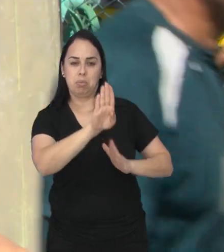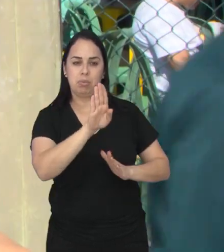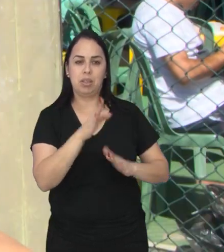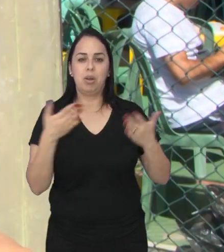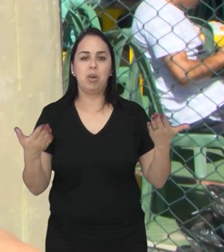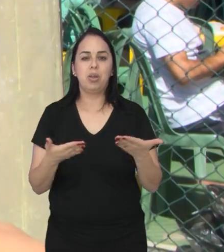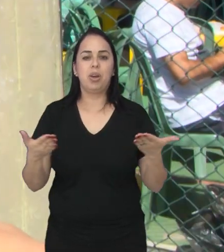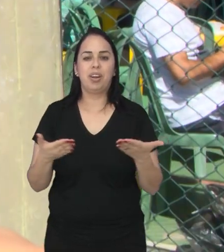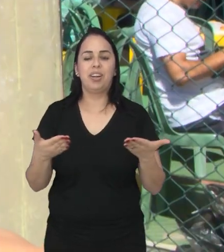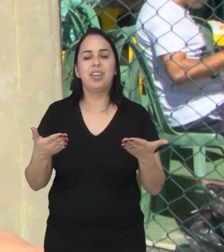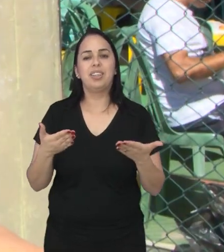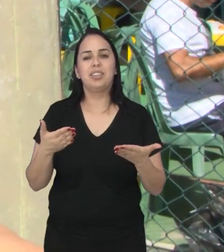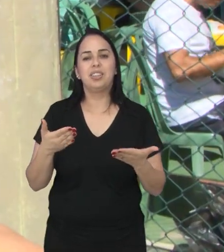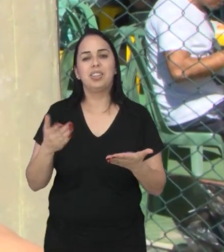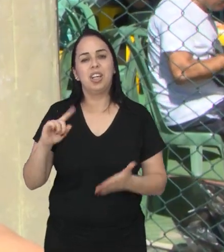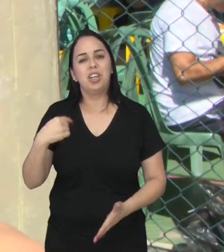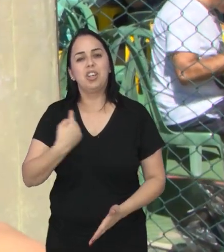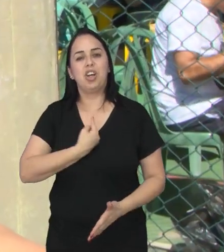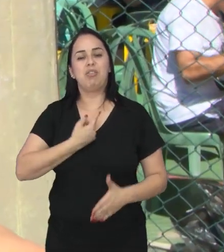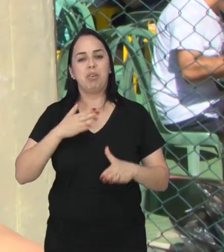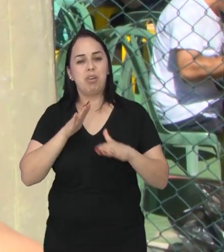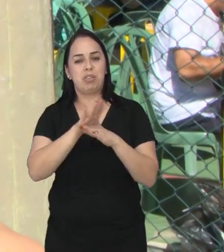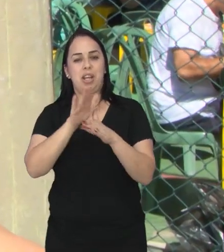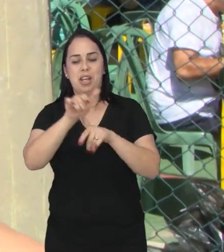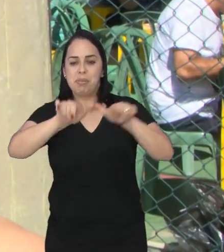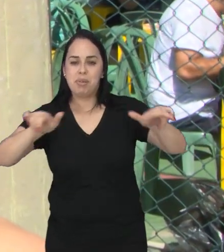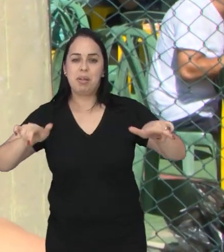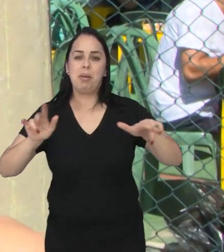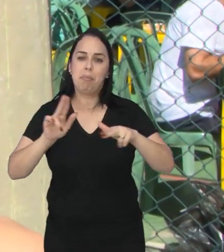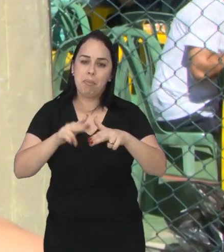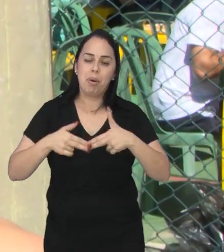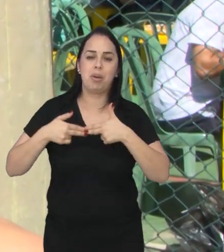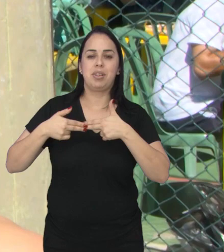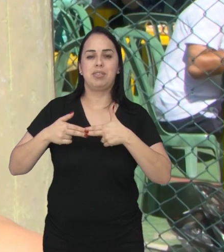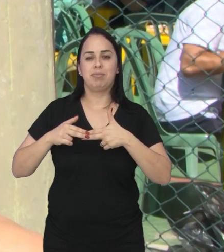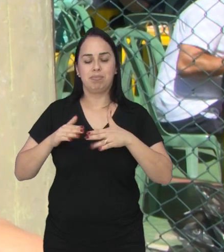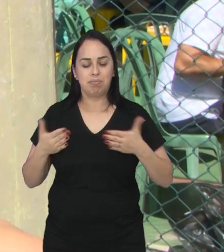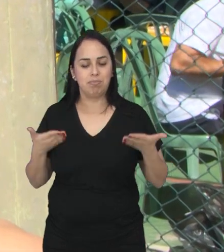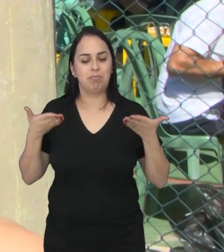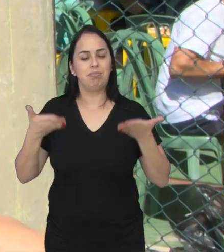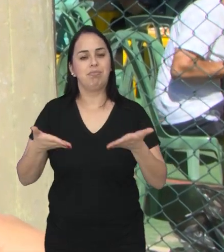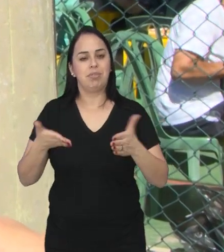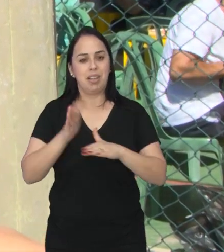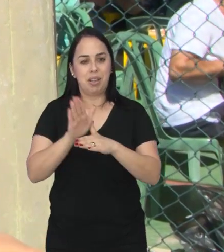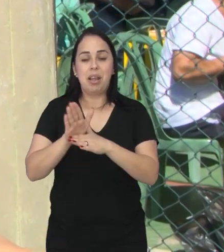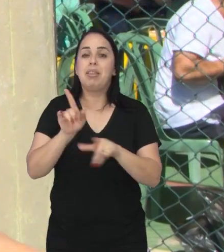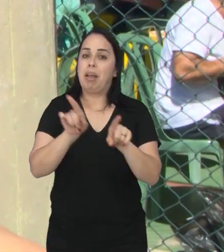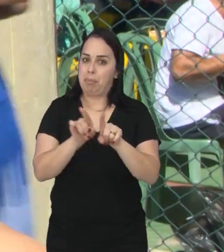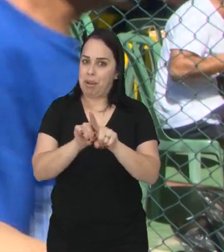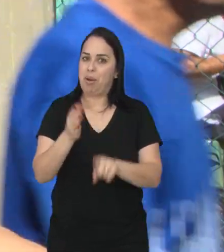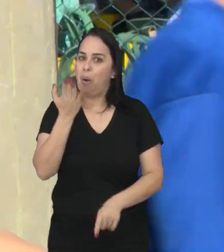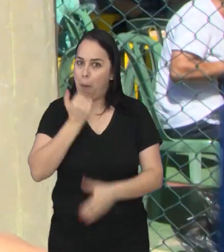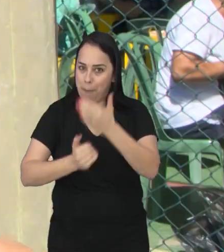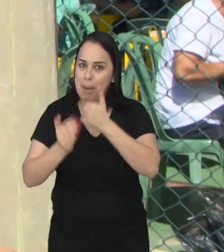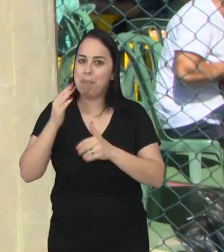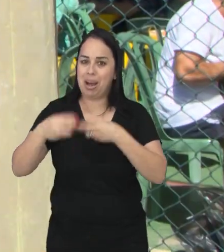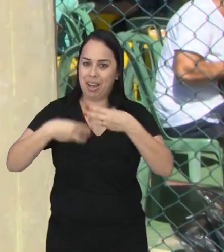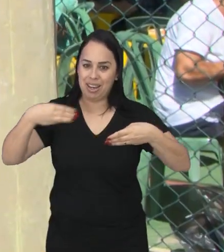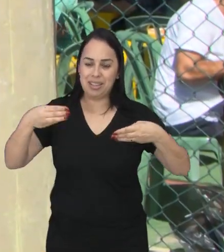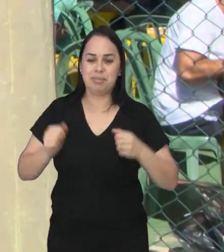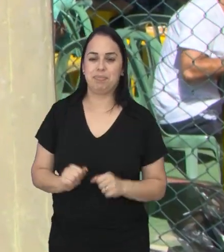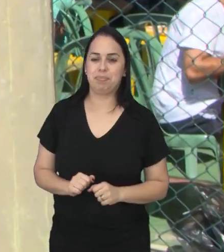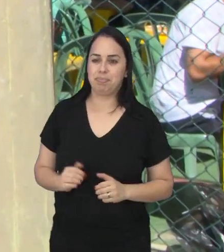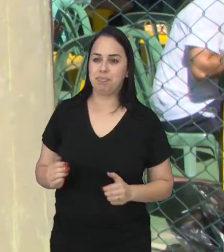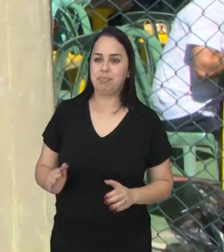renda e hoje é o dia né do poder público servir As Pessoas Mais uma vez Então a gente veio aqui ajudar na festa mas também comer